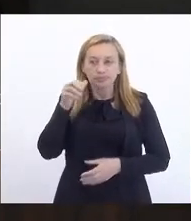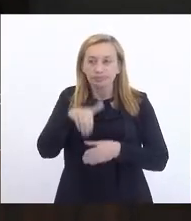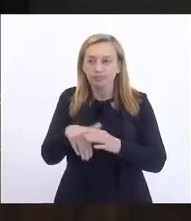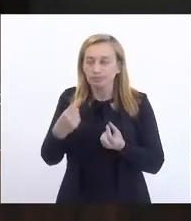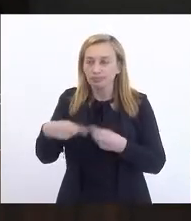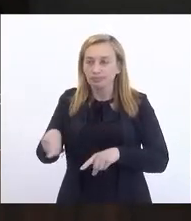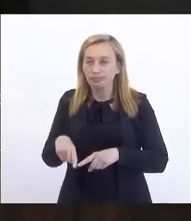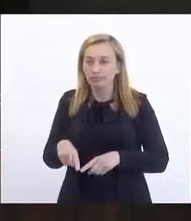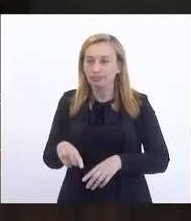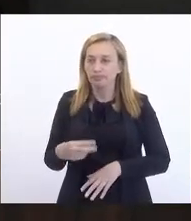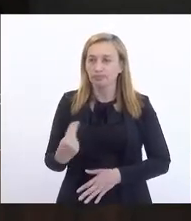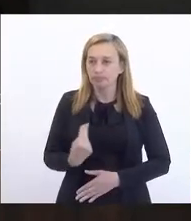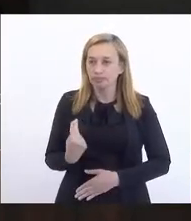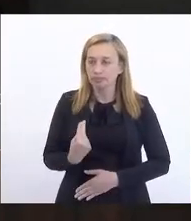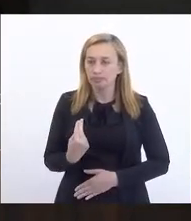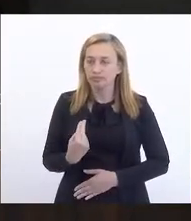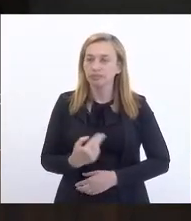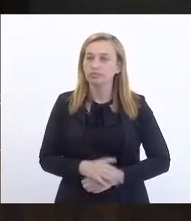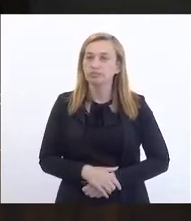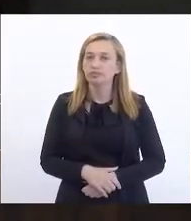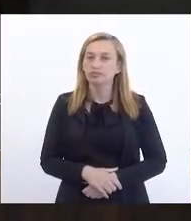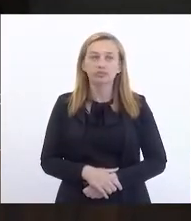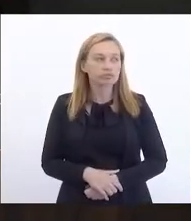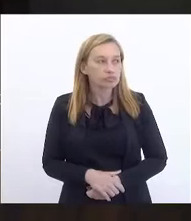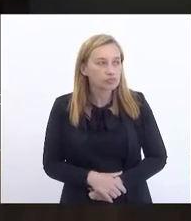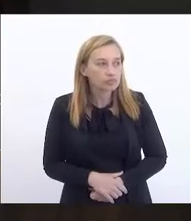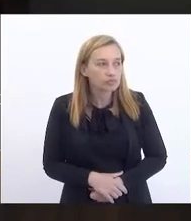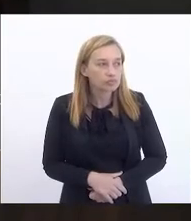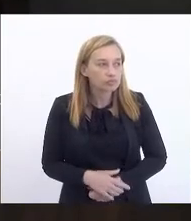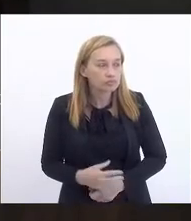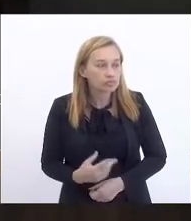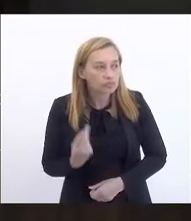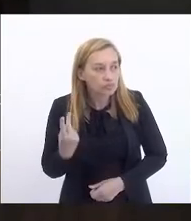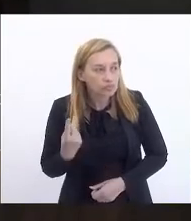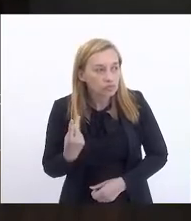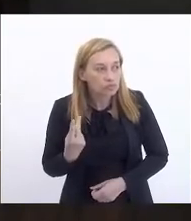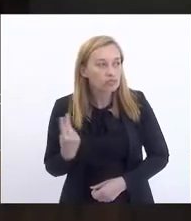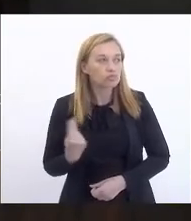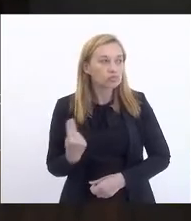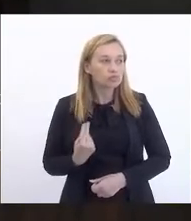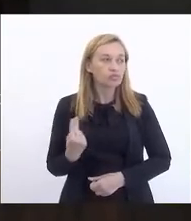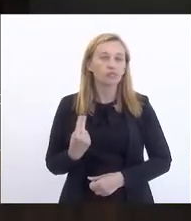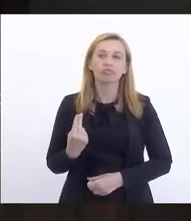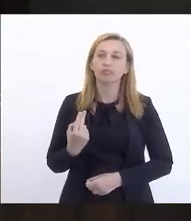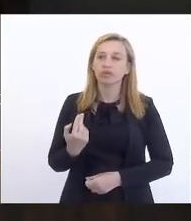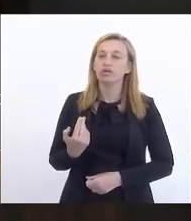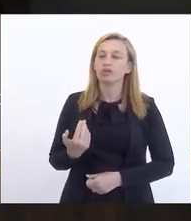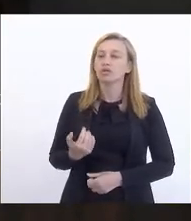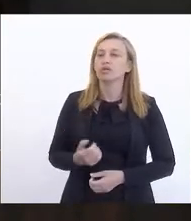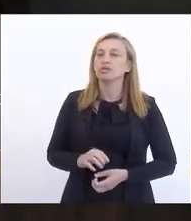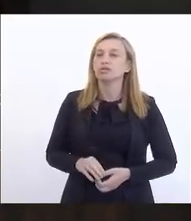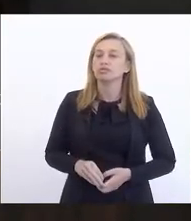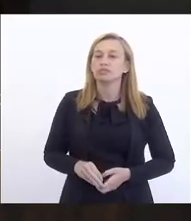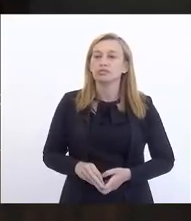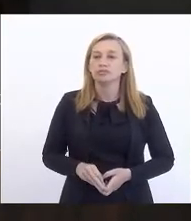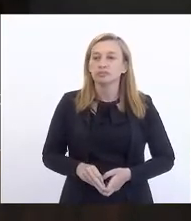Com o porinho. Com? Com o porinho. Ah, quer coautoria.